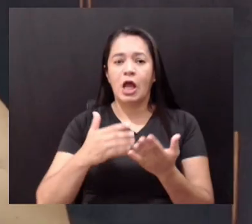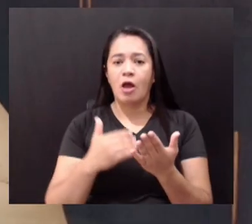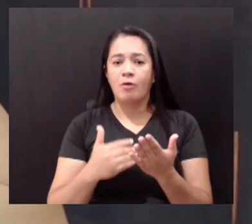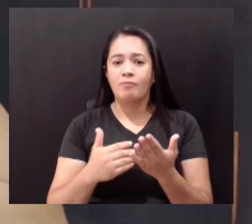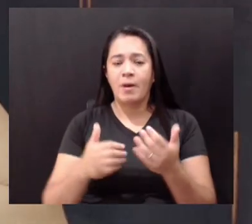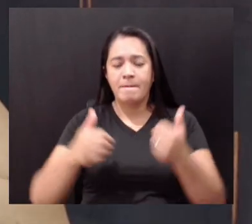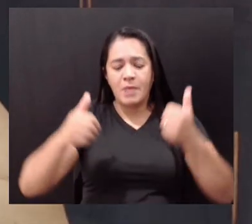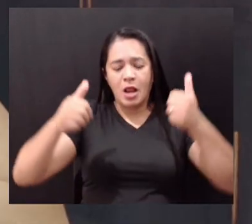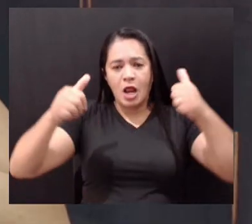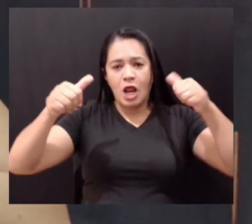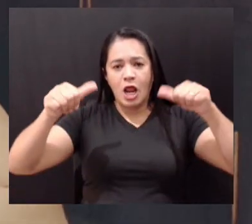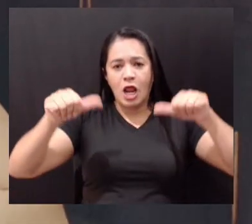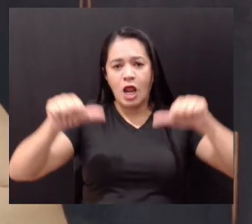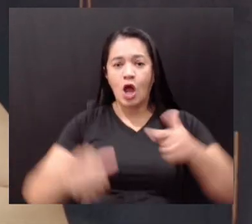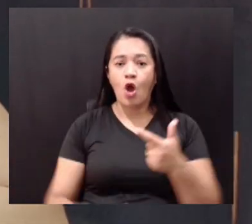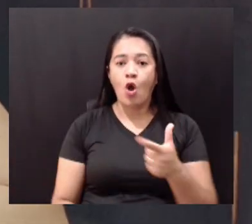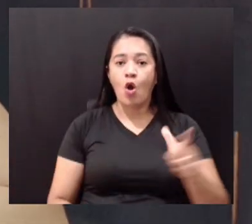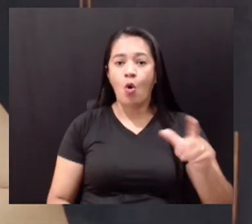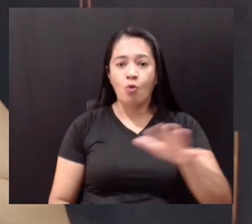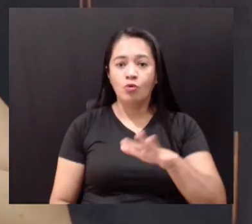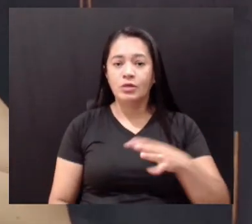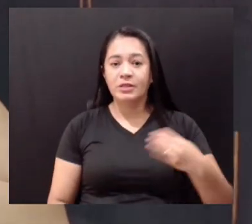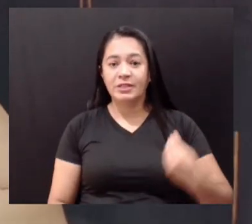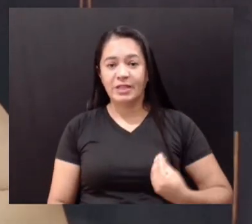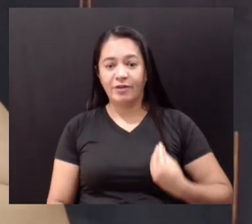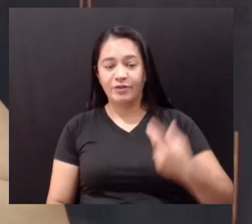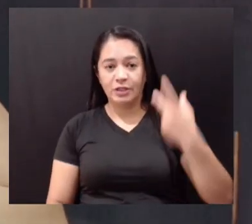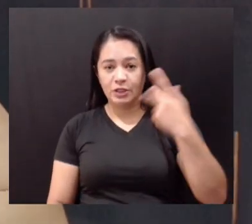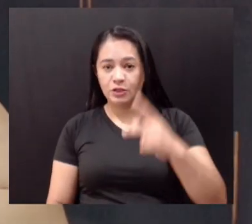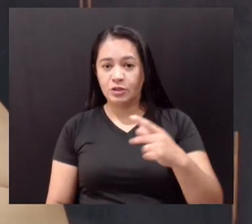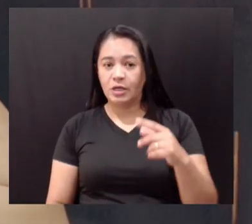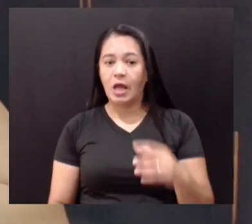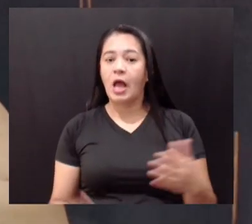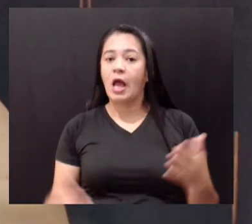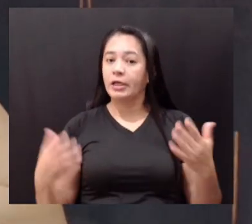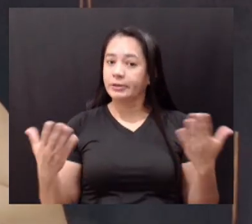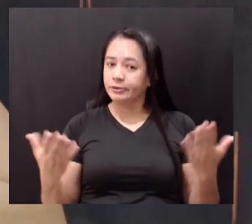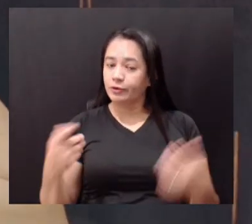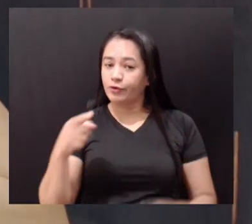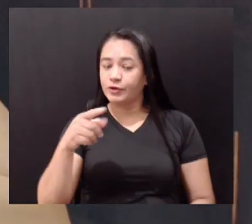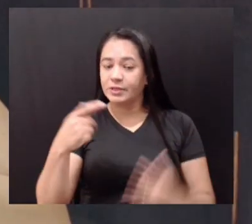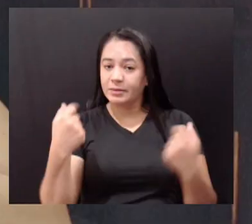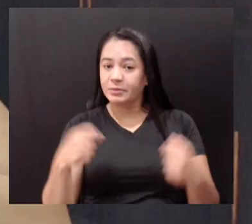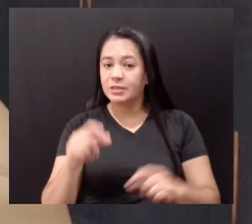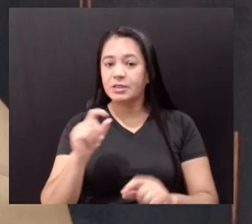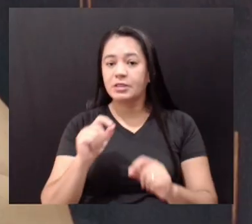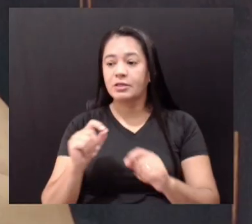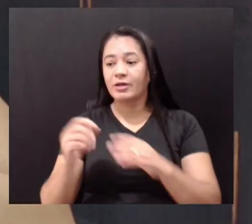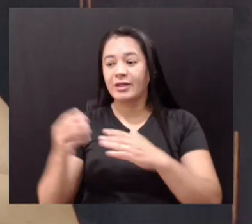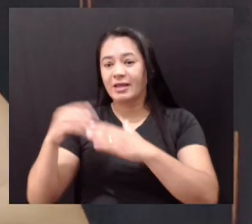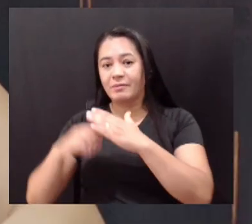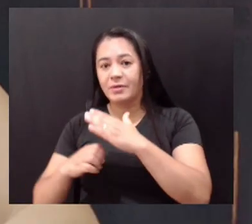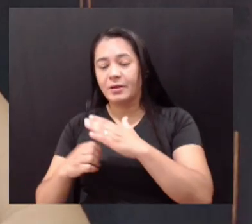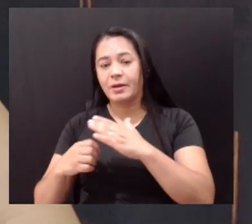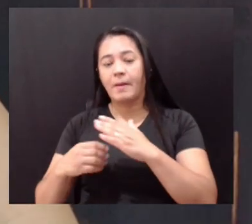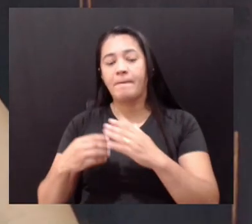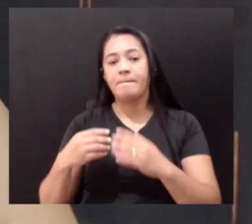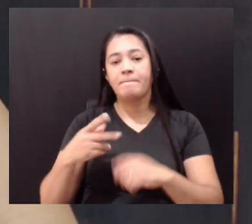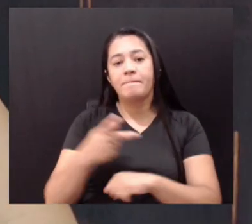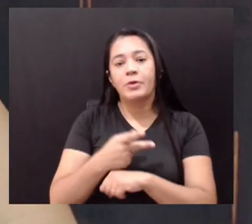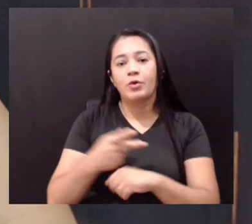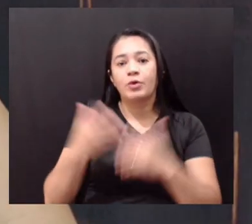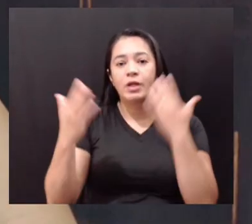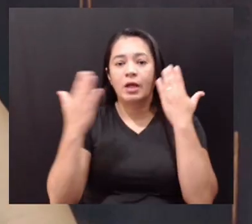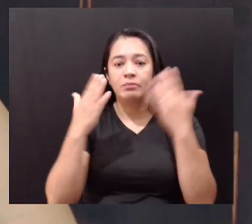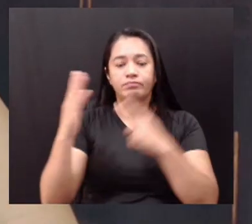sua vida, e aí é importante você repensar a sua vida nesse lugar, nessa empresa, e procurar uma ajuda psicológica. É importante,